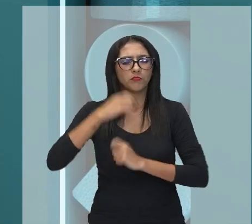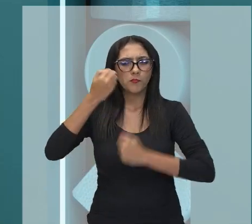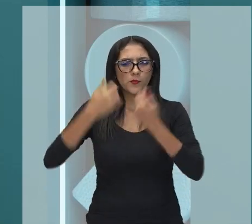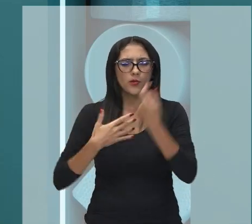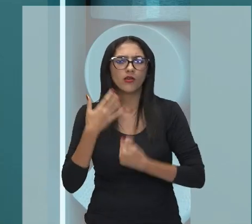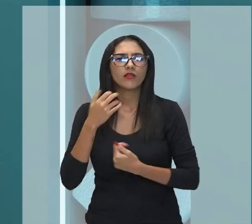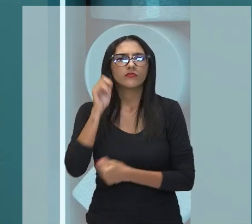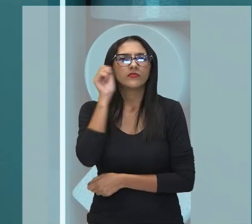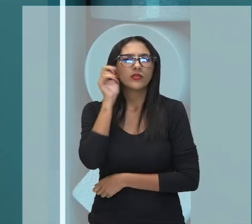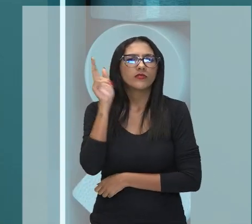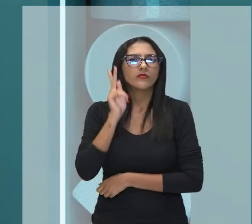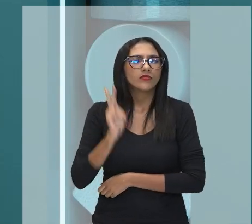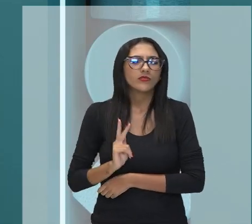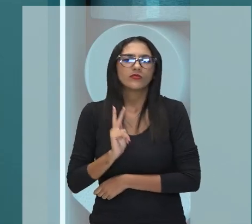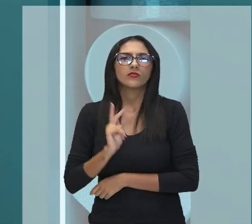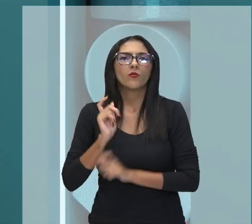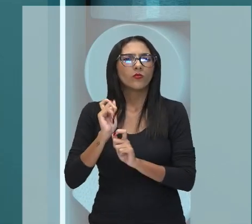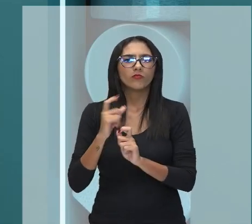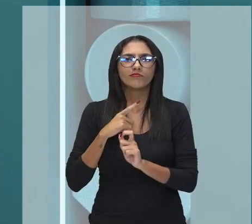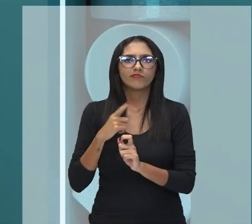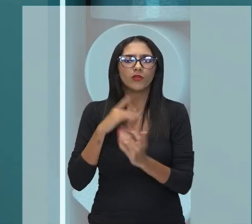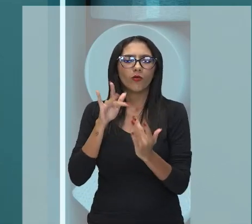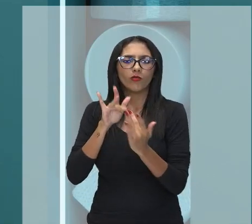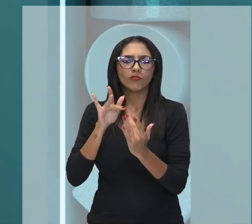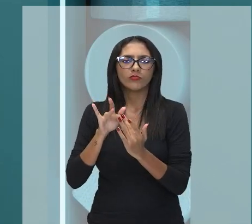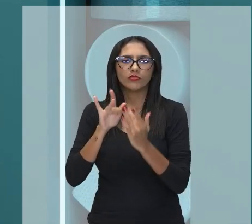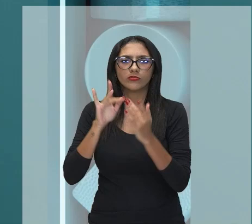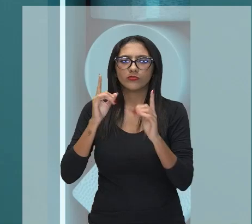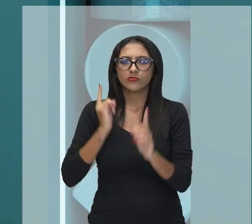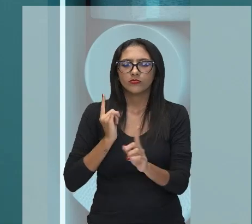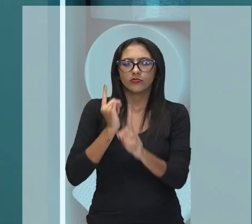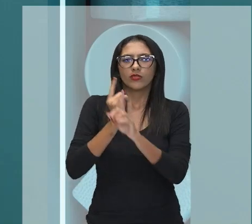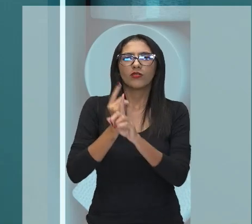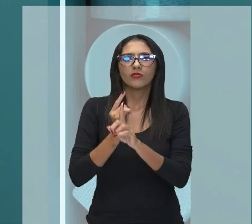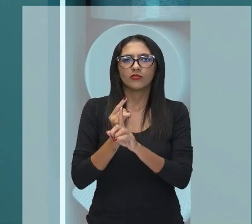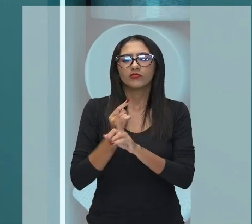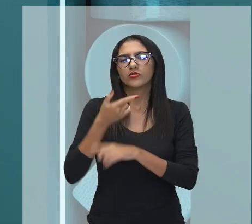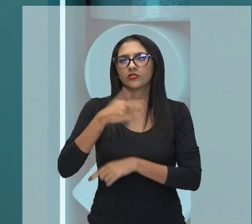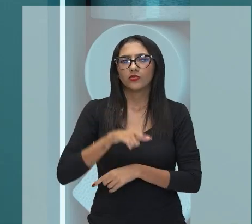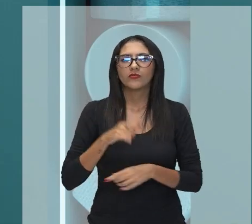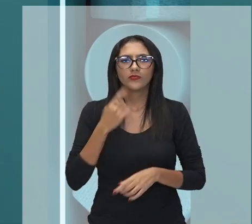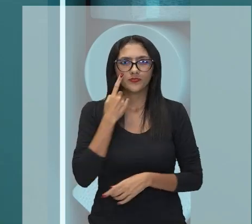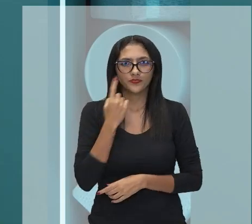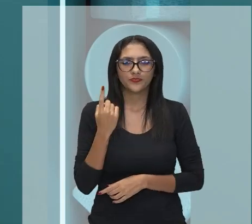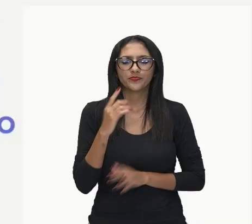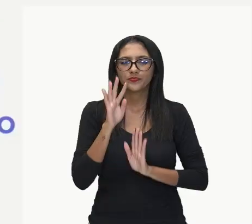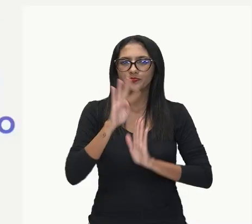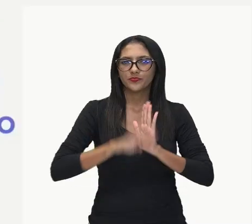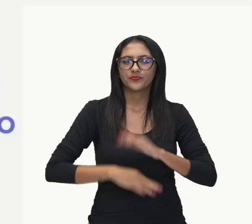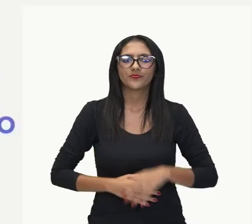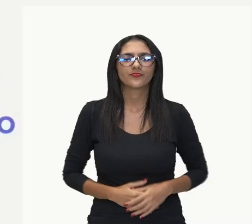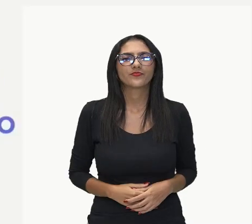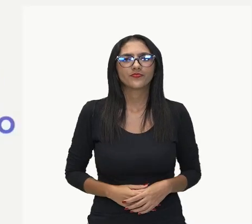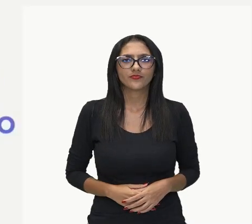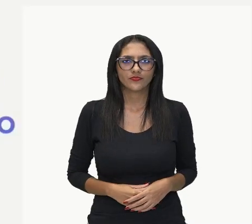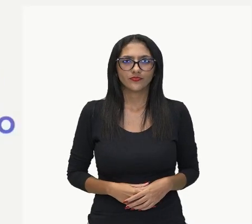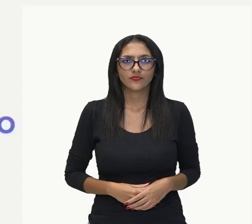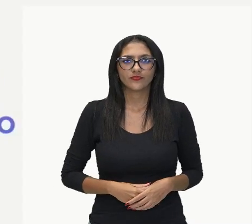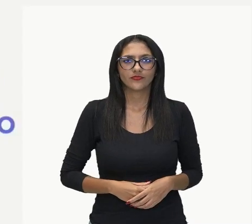traz a respeito desse encontro de Fabiano com o soldado amarelo da segunda vez. Observem o nosso texto. Olha